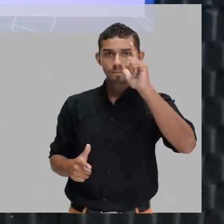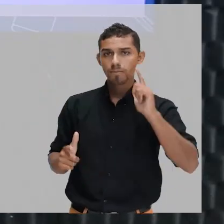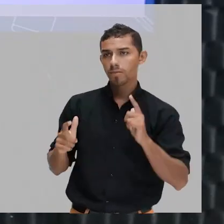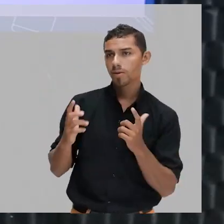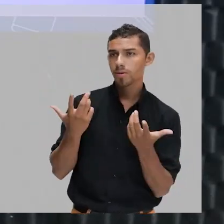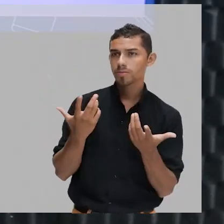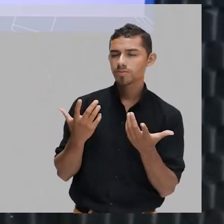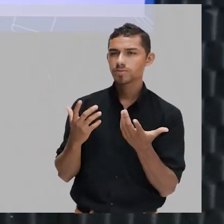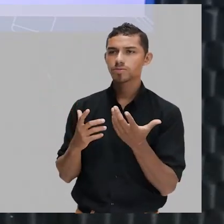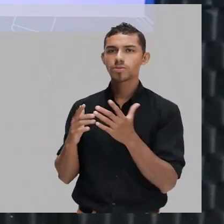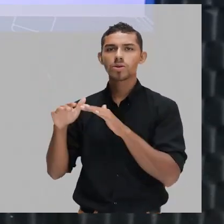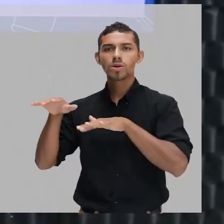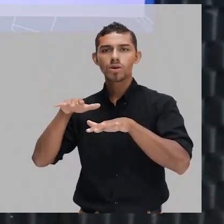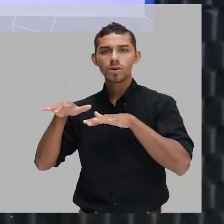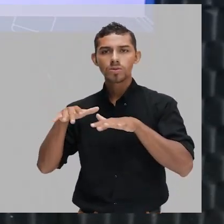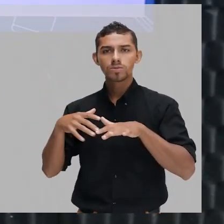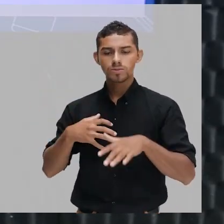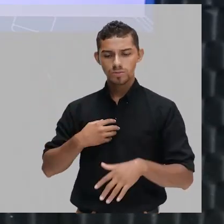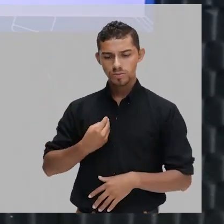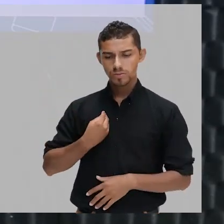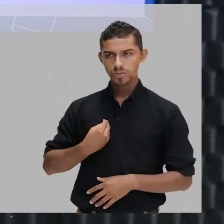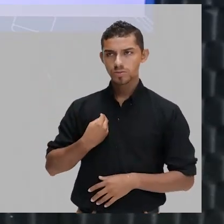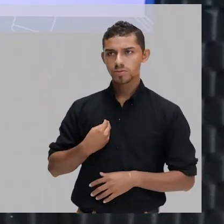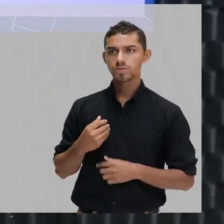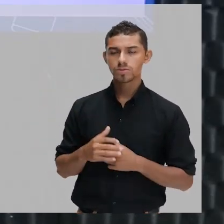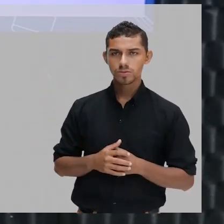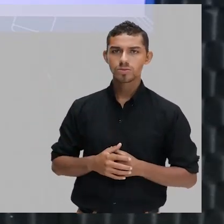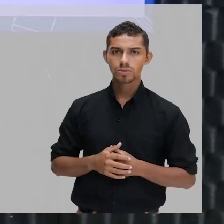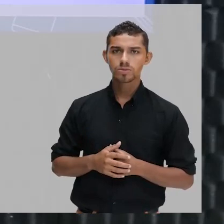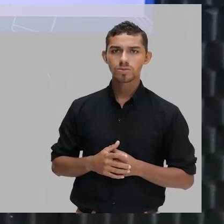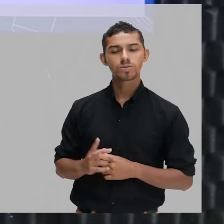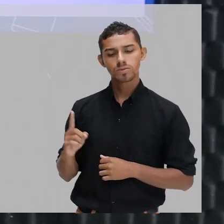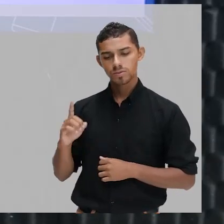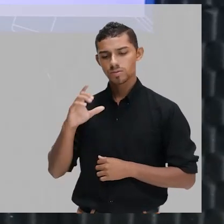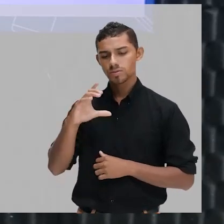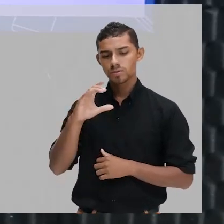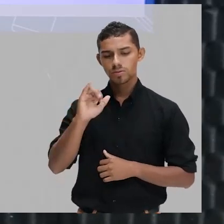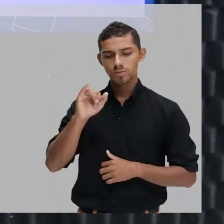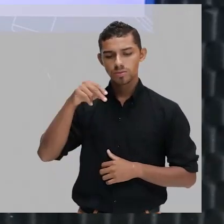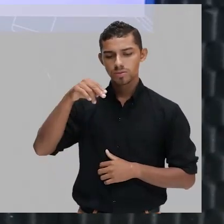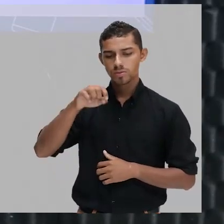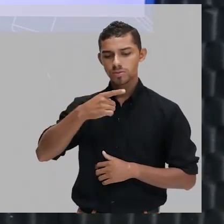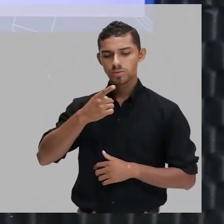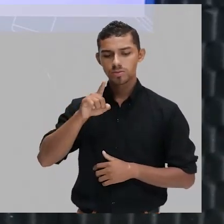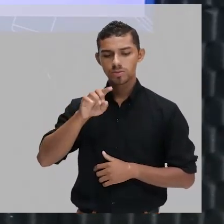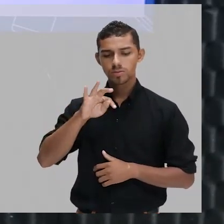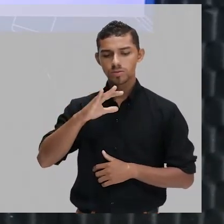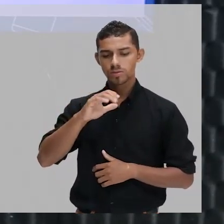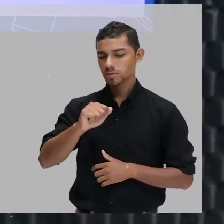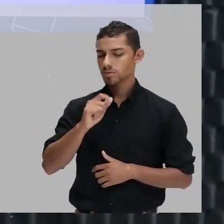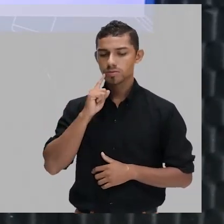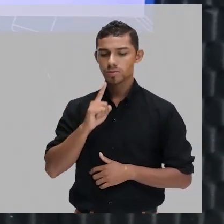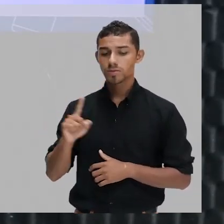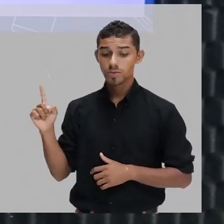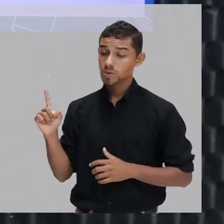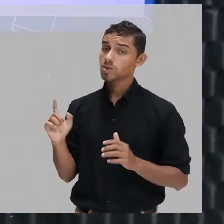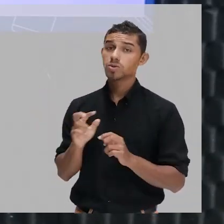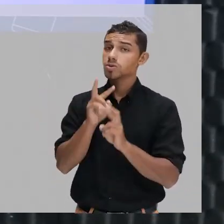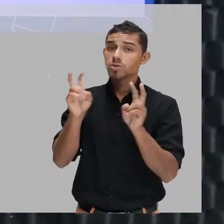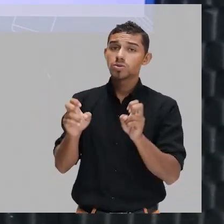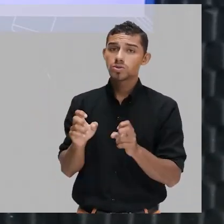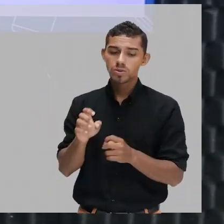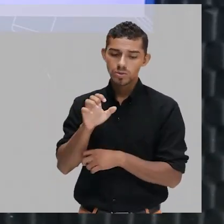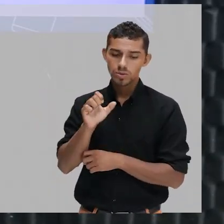que se movimenta. Por causa disso que é cinética. Mas ela vai mais além, porque a arte cinética não trabalha só com